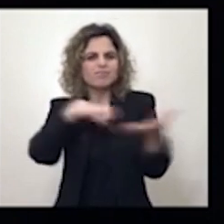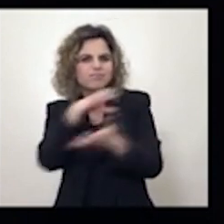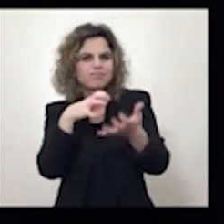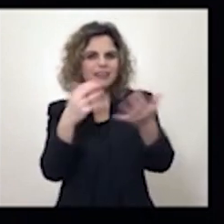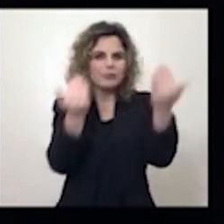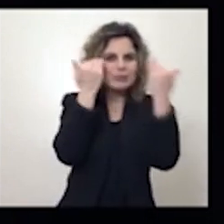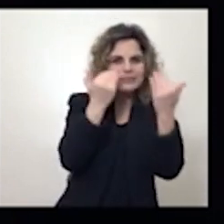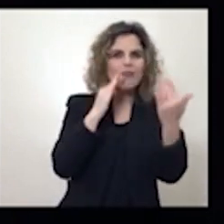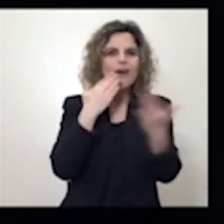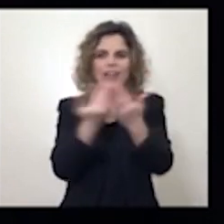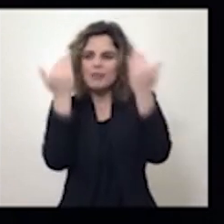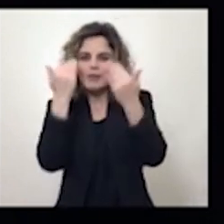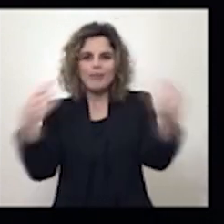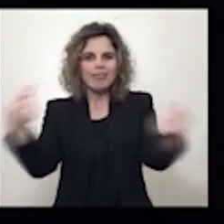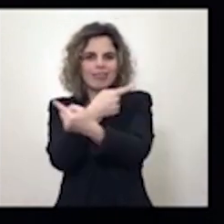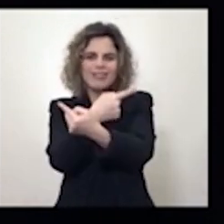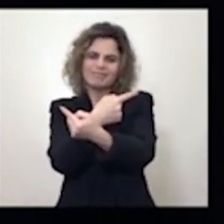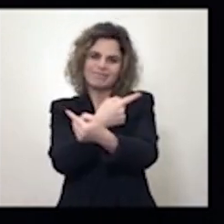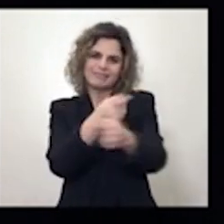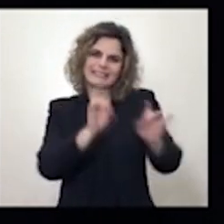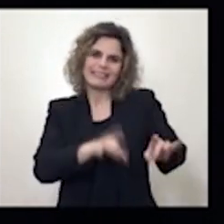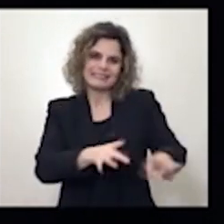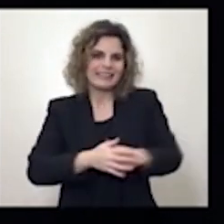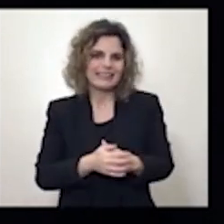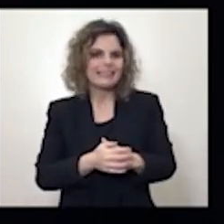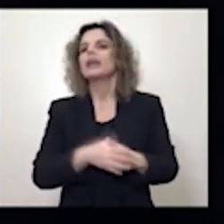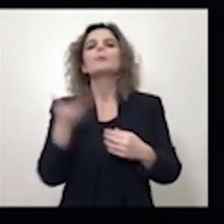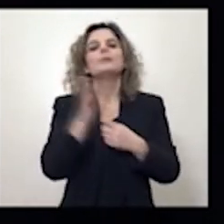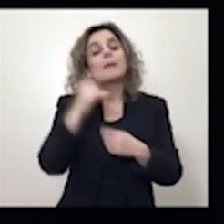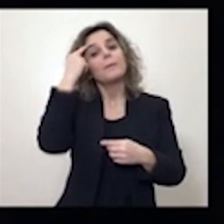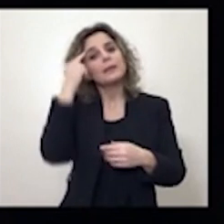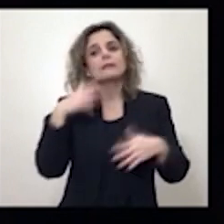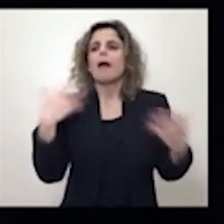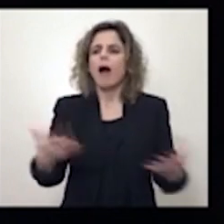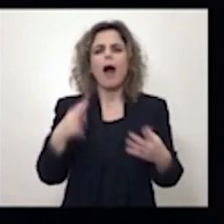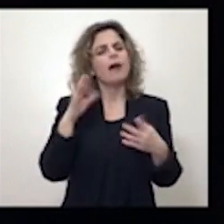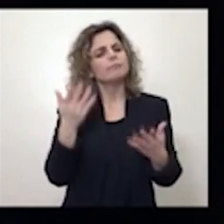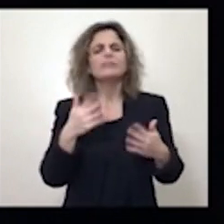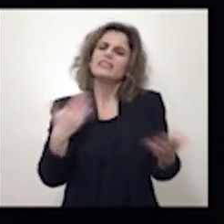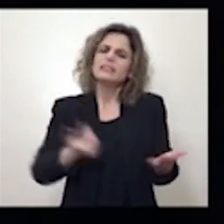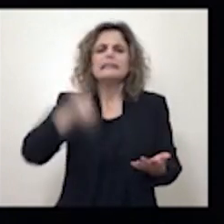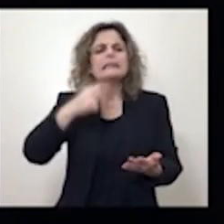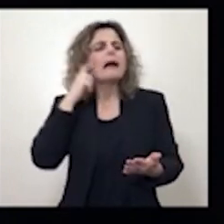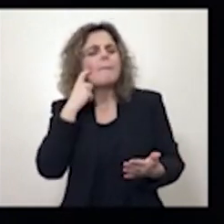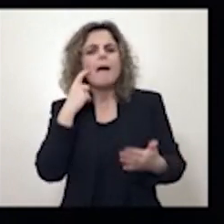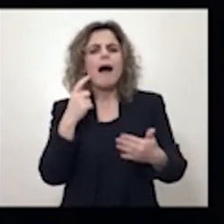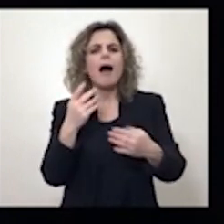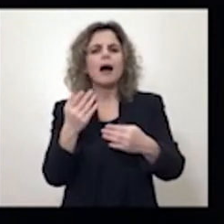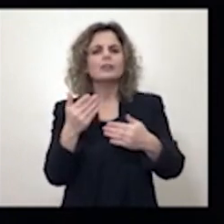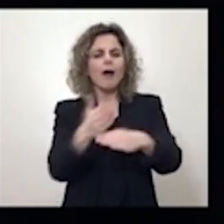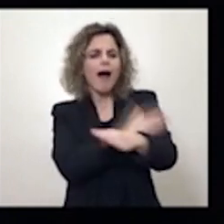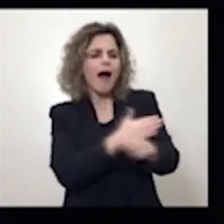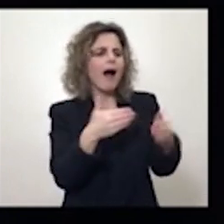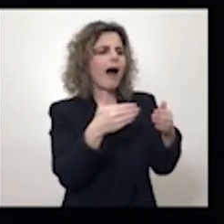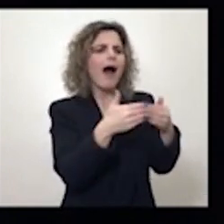ou contraditórias, como por exemplo a de abrir sem critério antes da Páscoa, para nela fechar